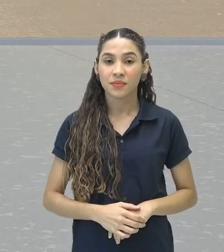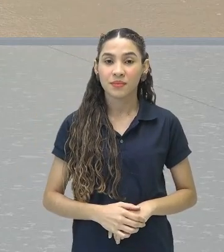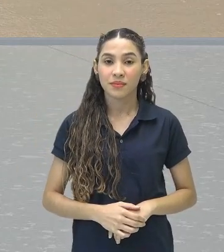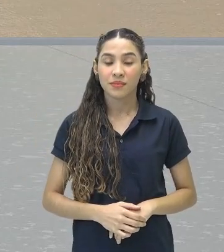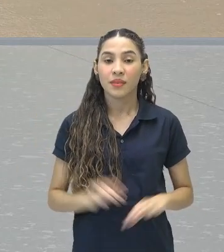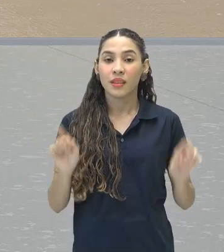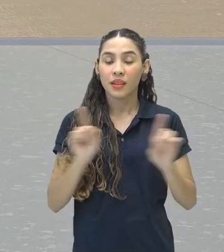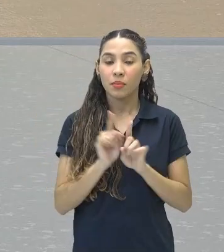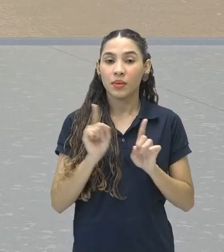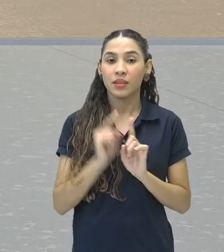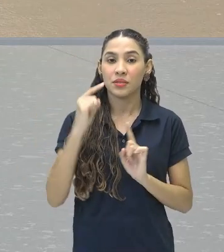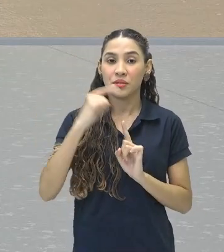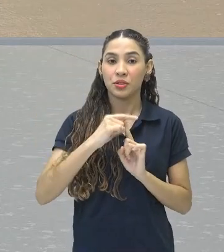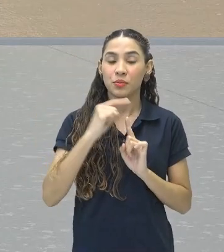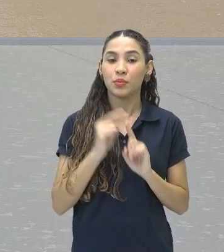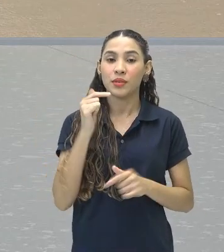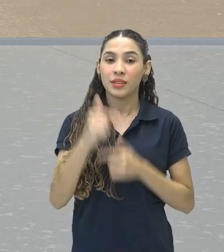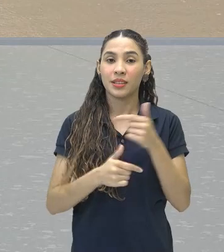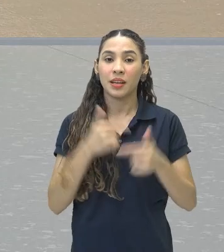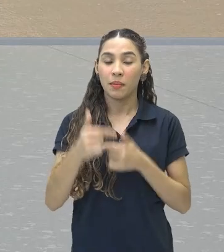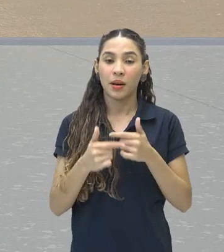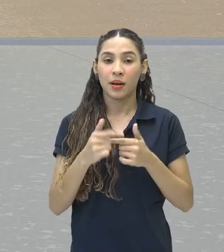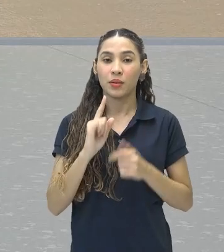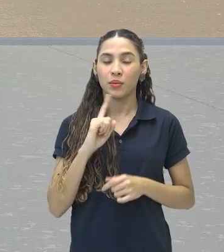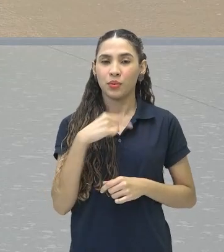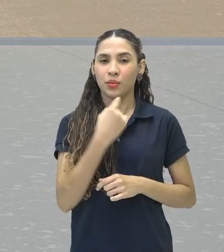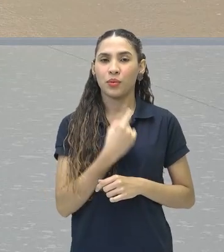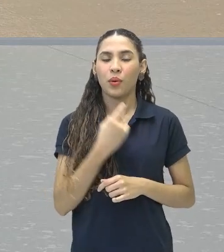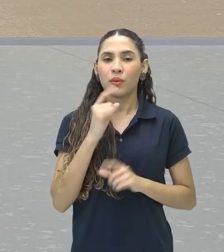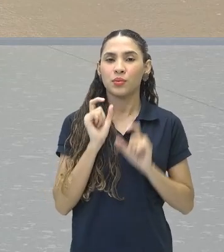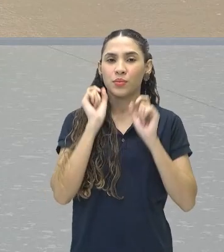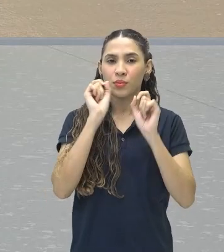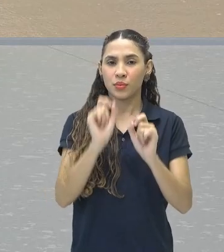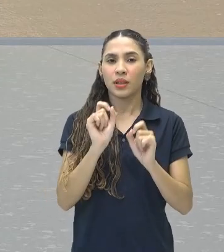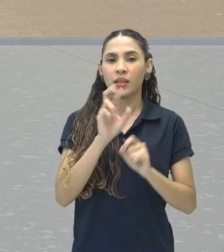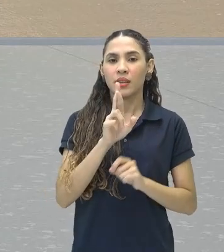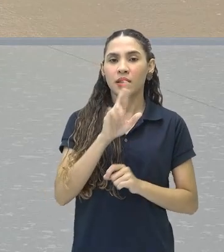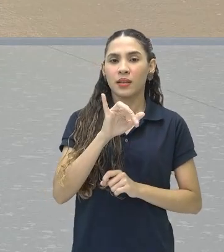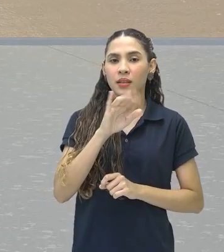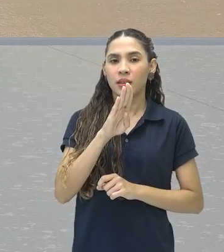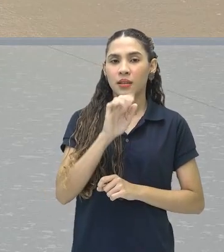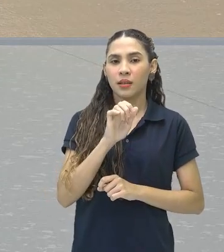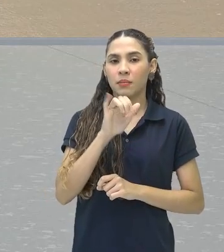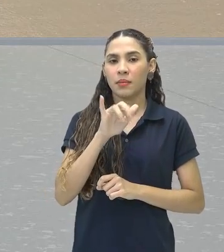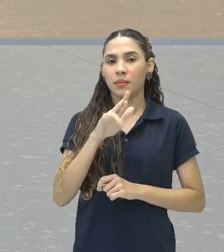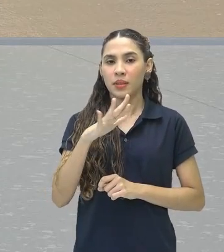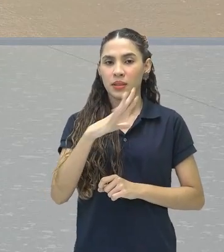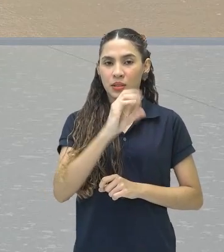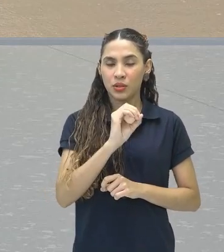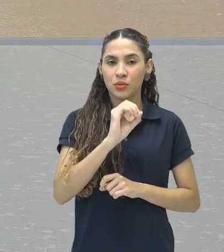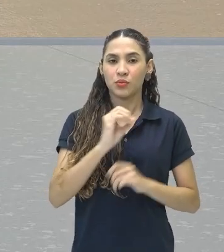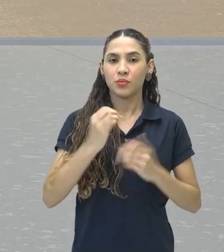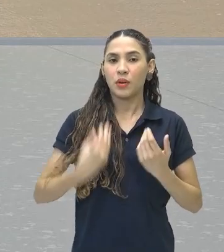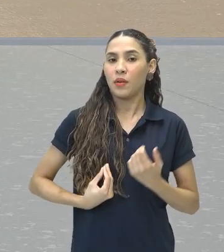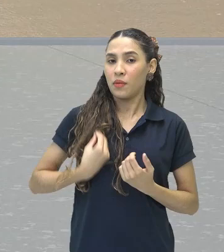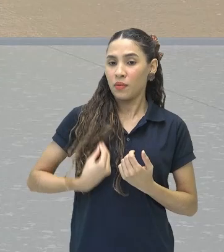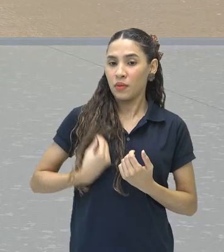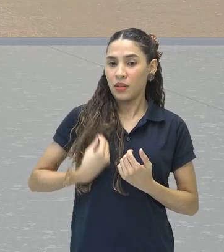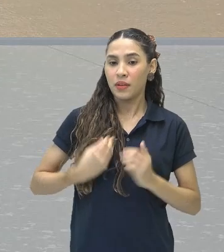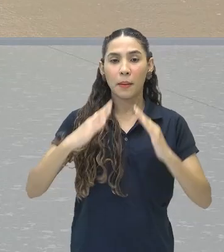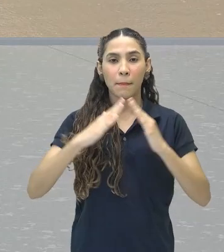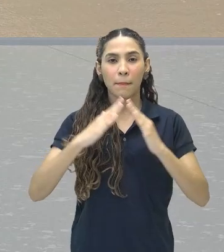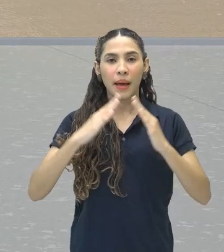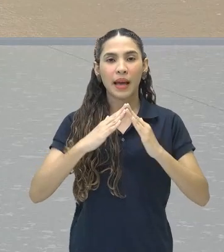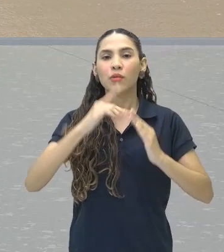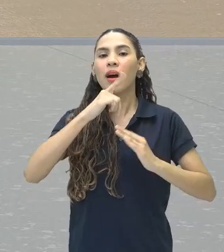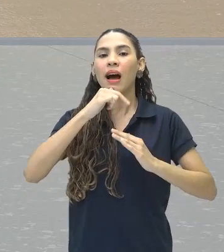e as suas modalidades de trabalho. Nós vamos pegar aqui os ribeirinhos da Amazônia, que vivem às margens